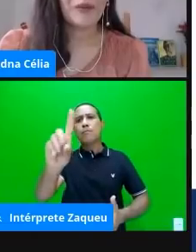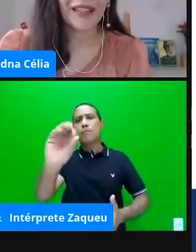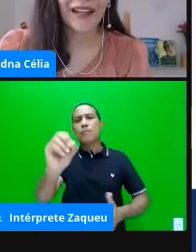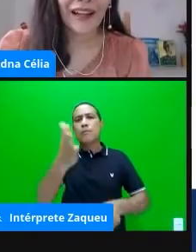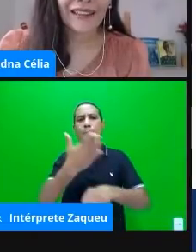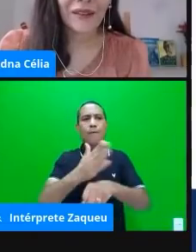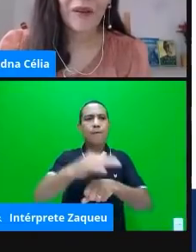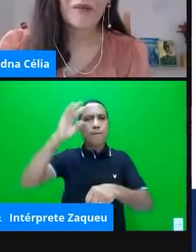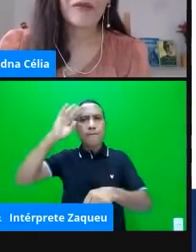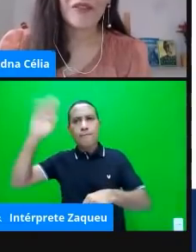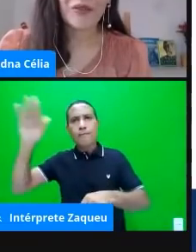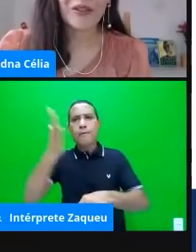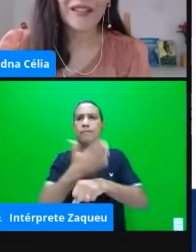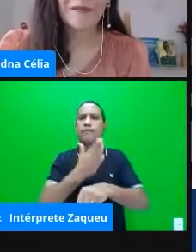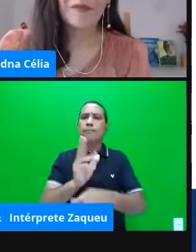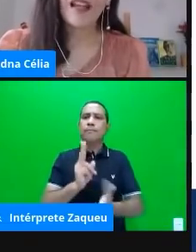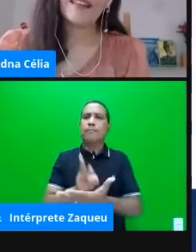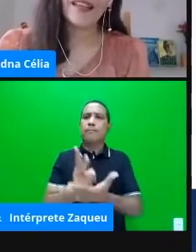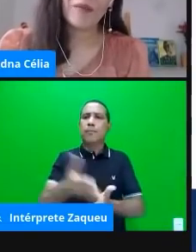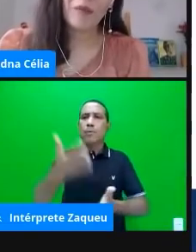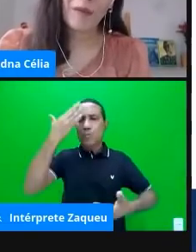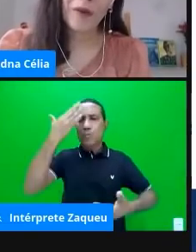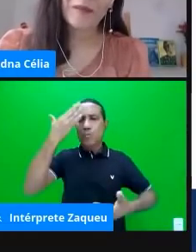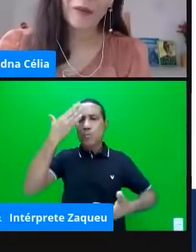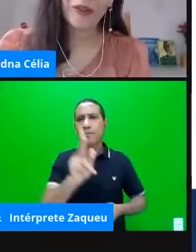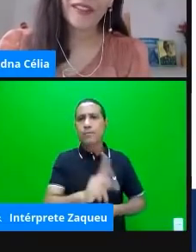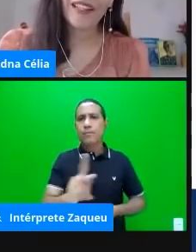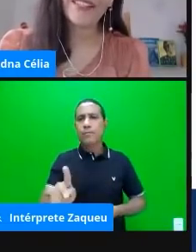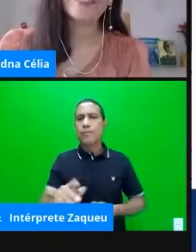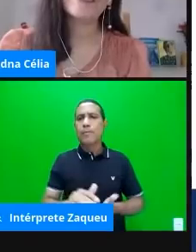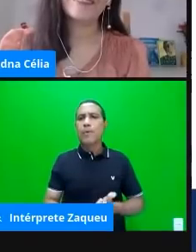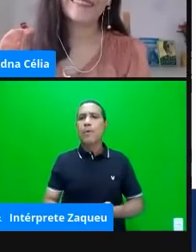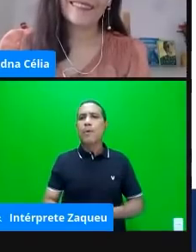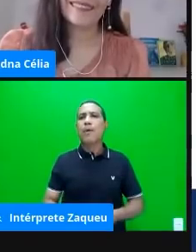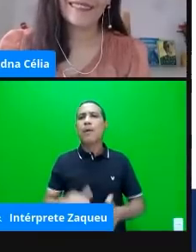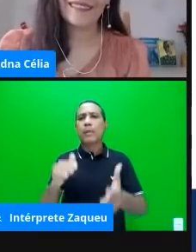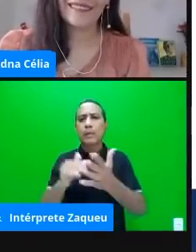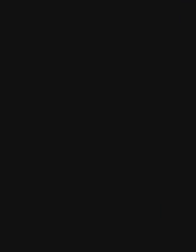Muito obrigada, professores. Até uma próxima oportunidade.